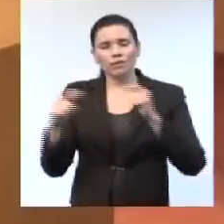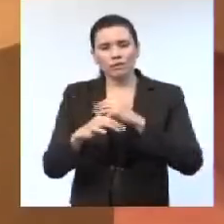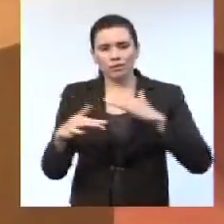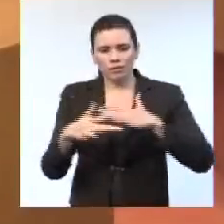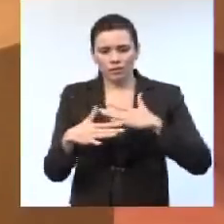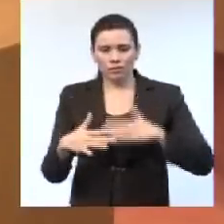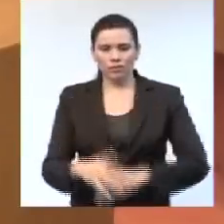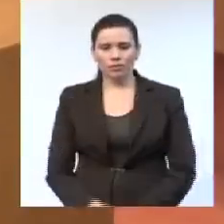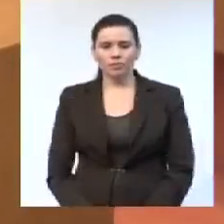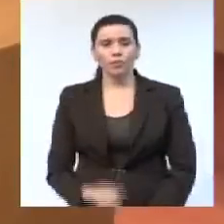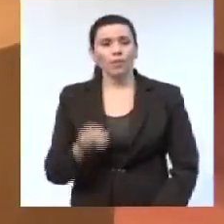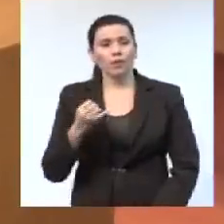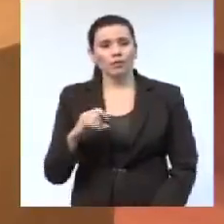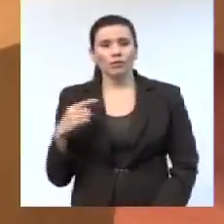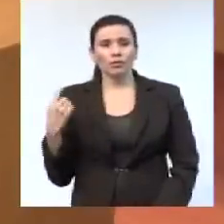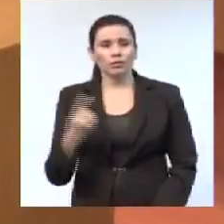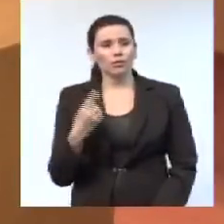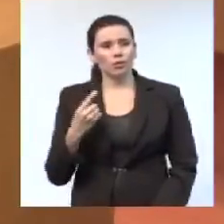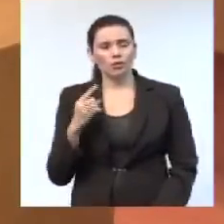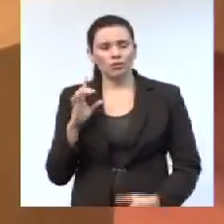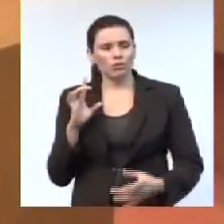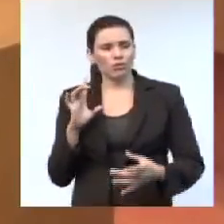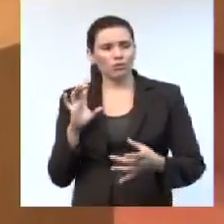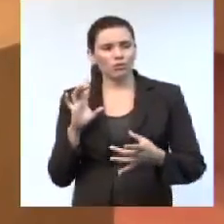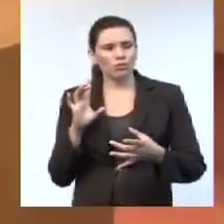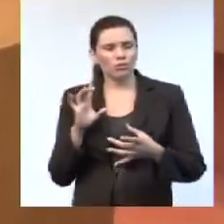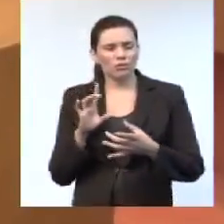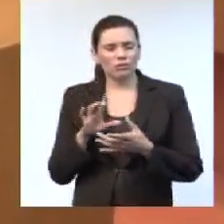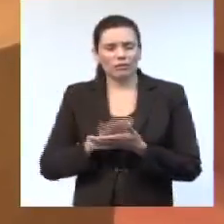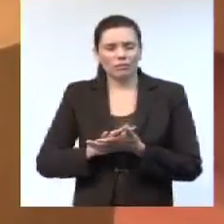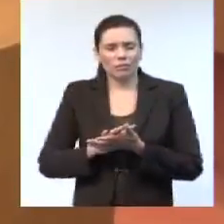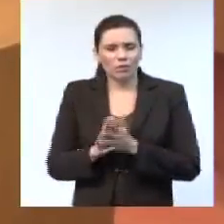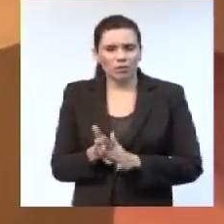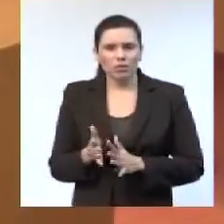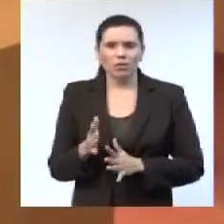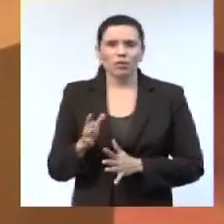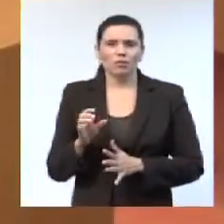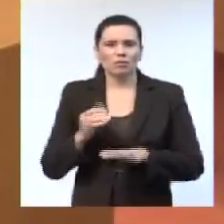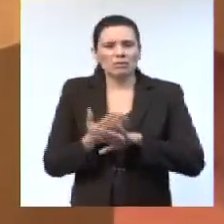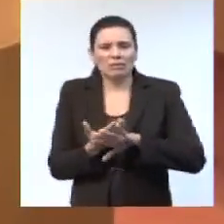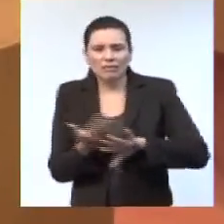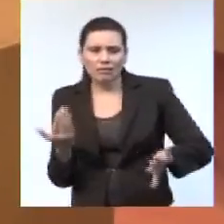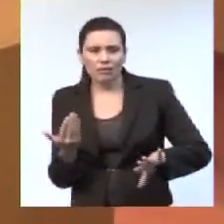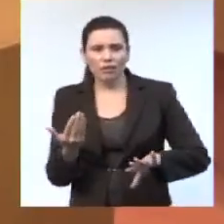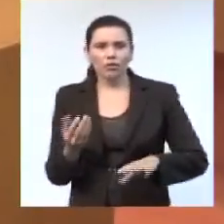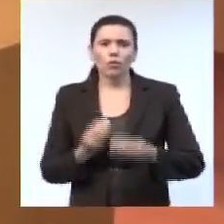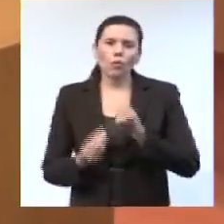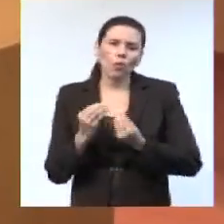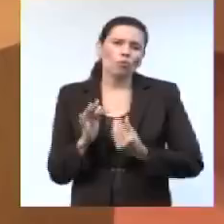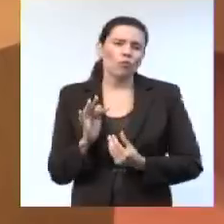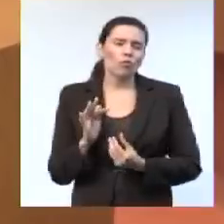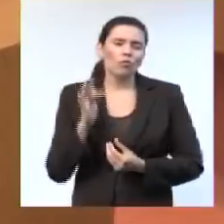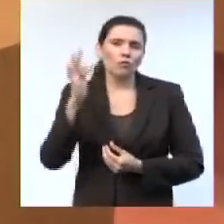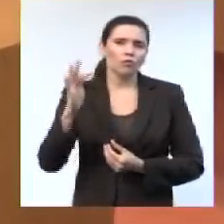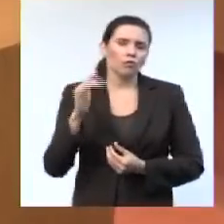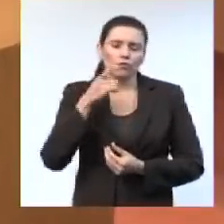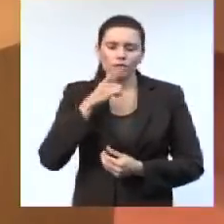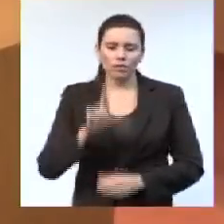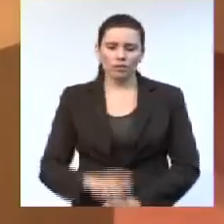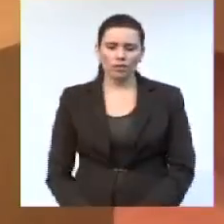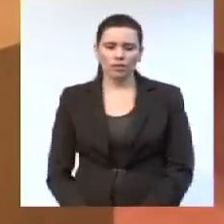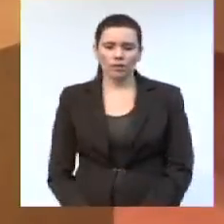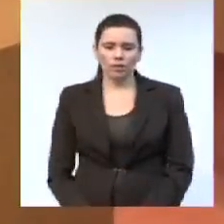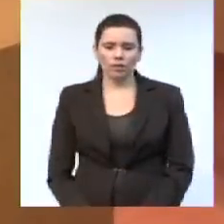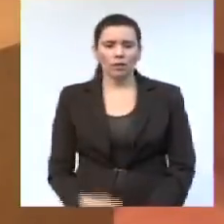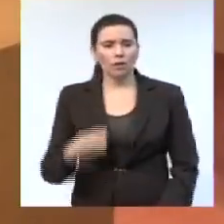candidatura, a política está aí para se fazer composições. Existe o PV, que existe inclusive grandes nomes. O deputado Edilásio é o